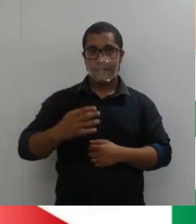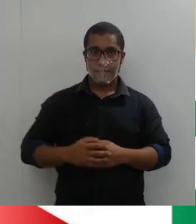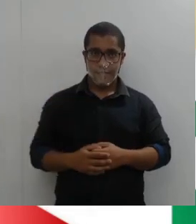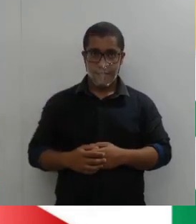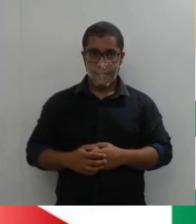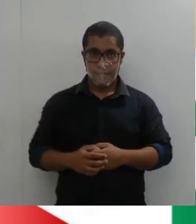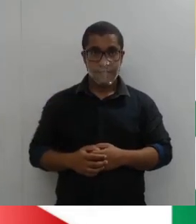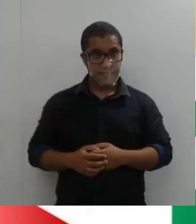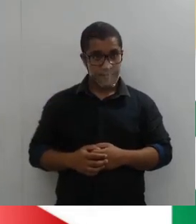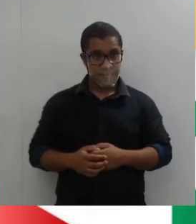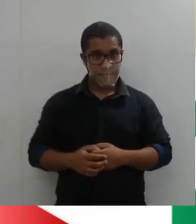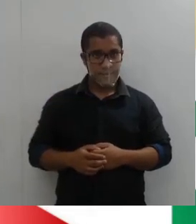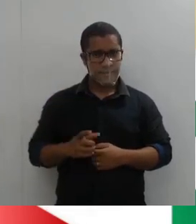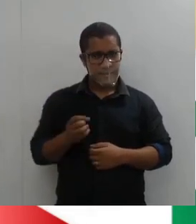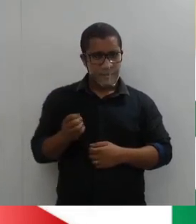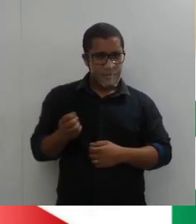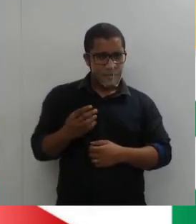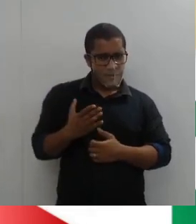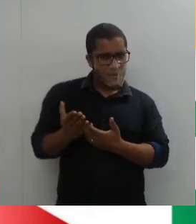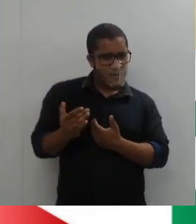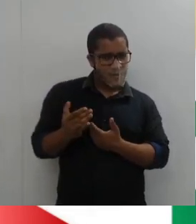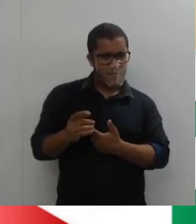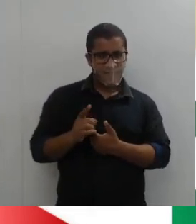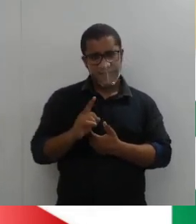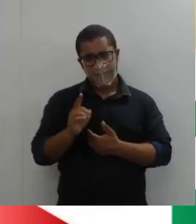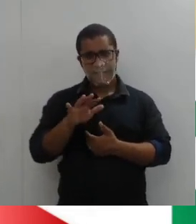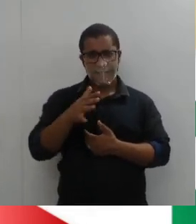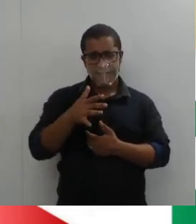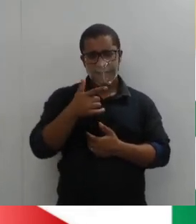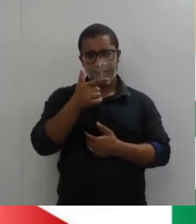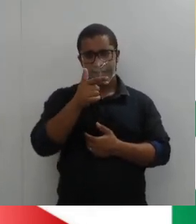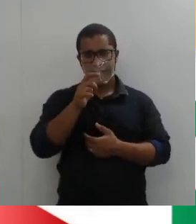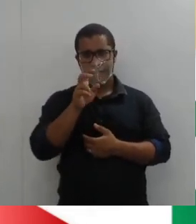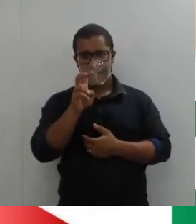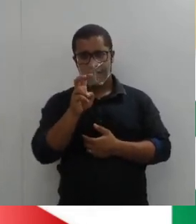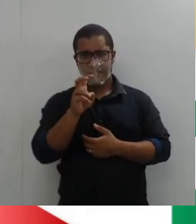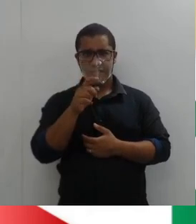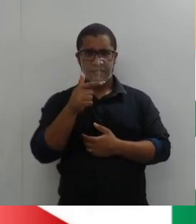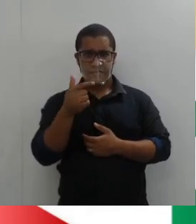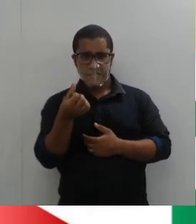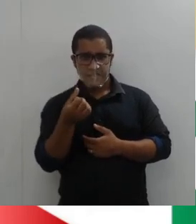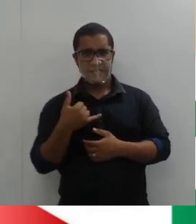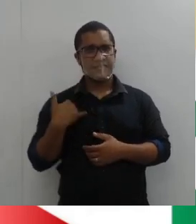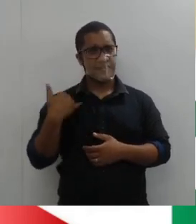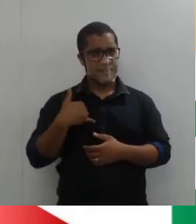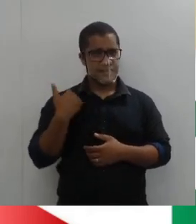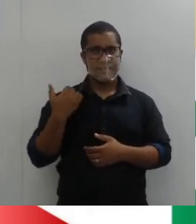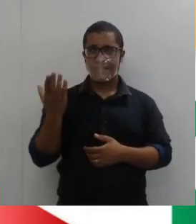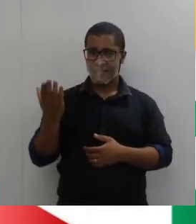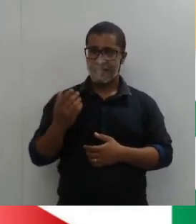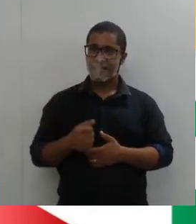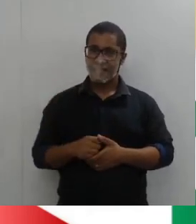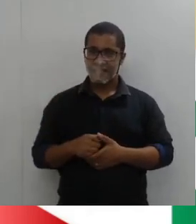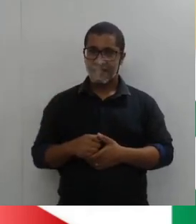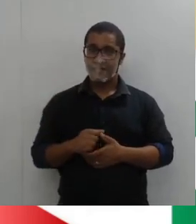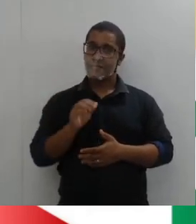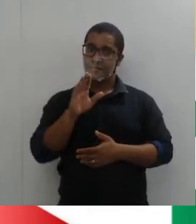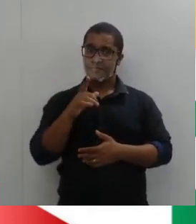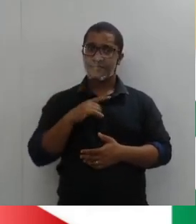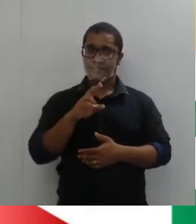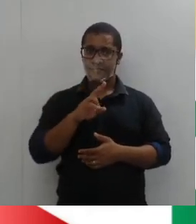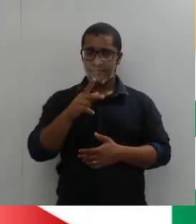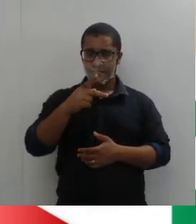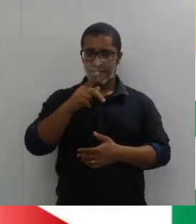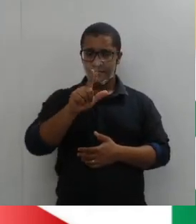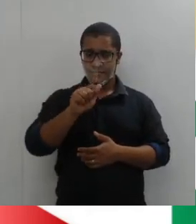1994, tá? Então não é tão novinho assim, ele tem mais ou menos aí 25, 26 anos de criação, mas é o